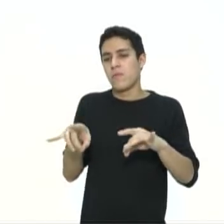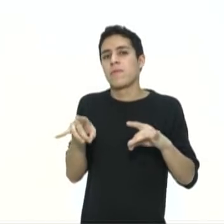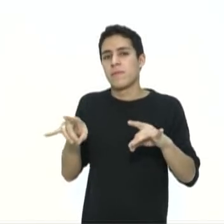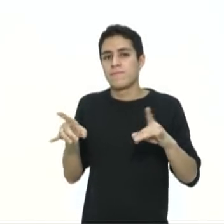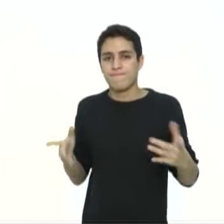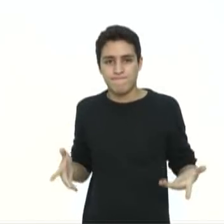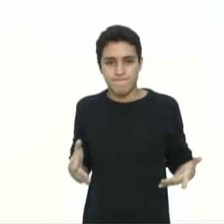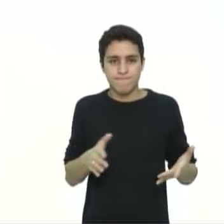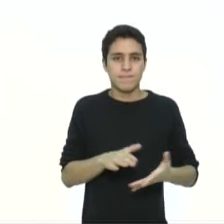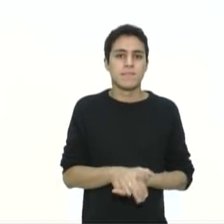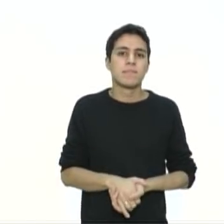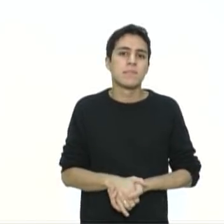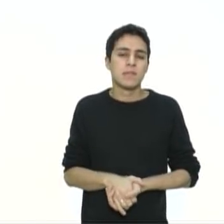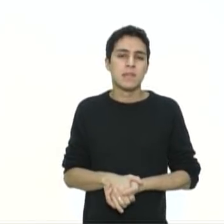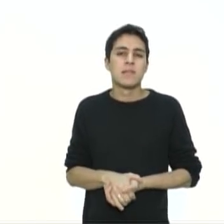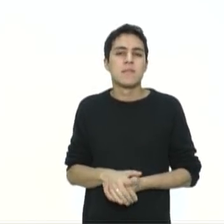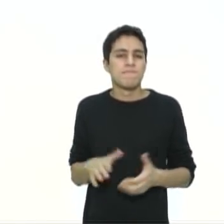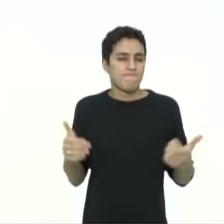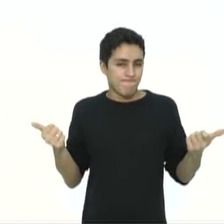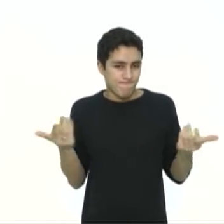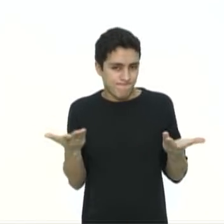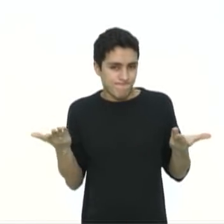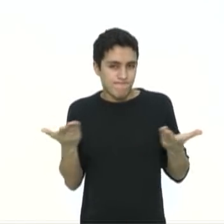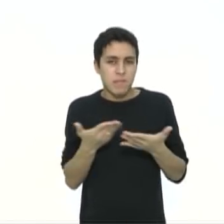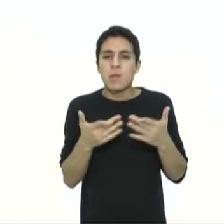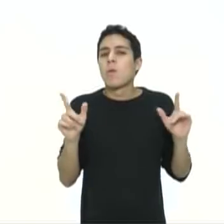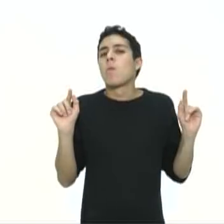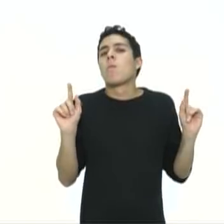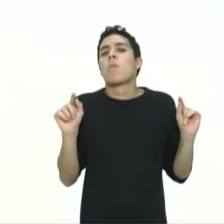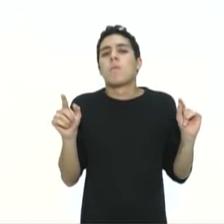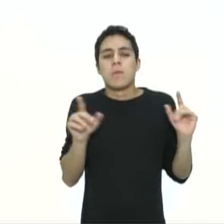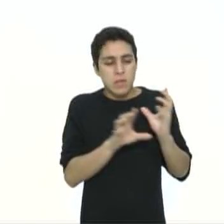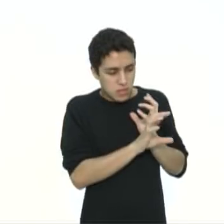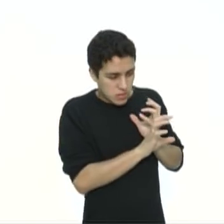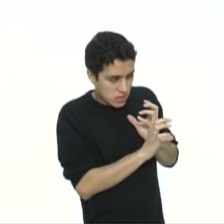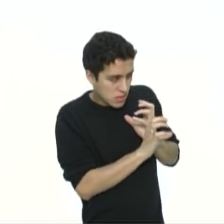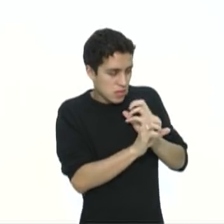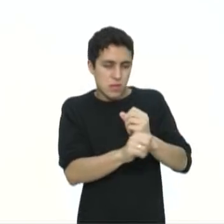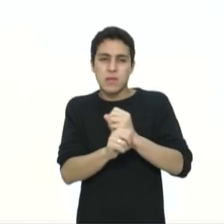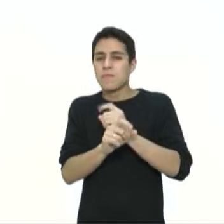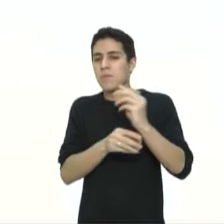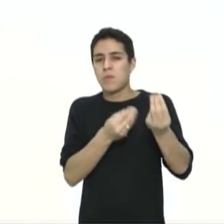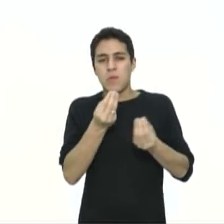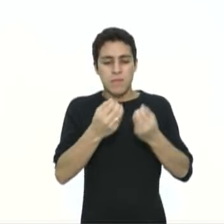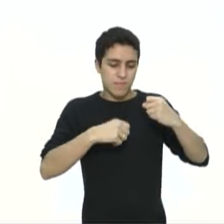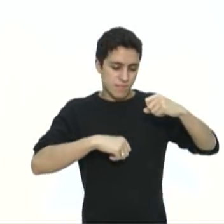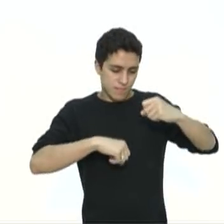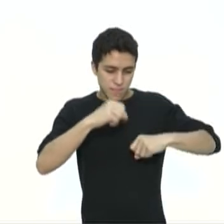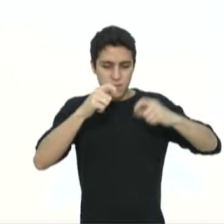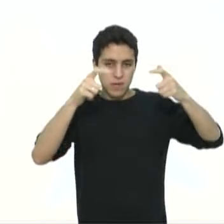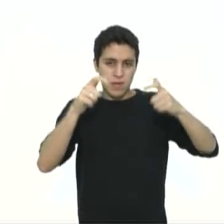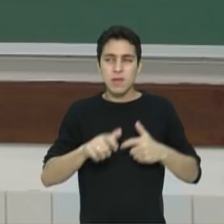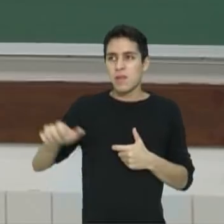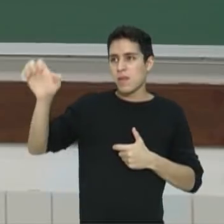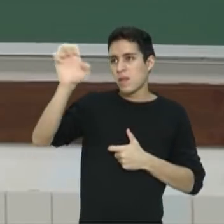Austrália. Beleza, galera? Então, na aula de hoje, nós vimos, retomamos, né? Relembramos a industrialização na